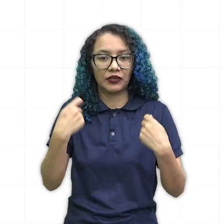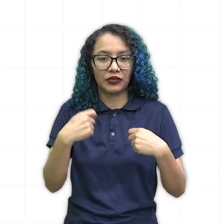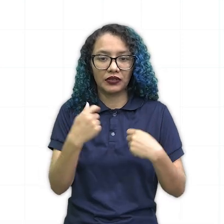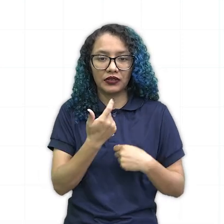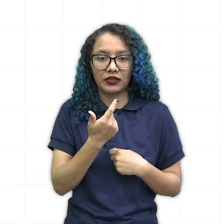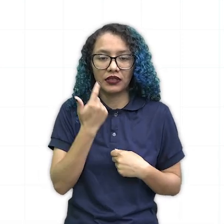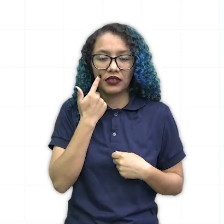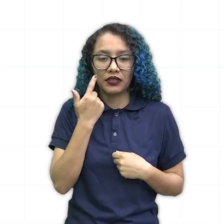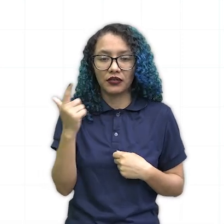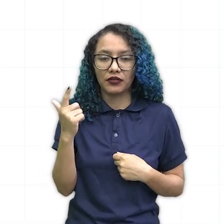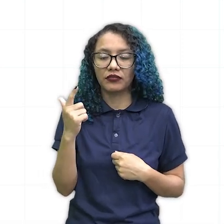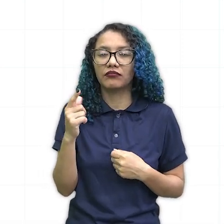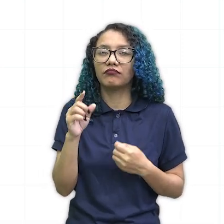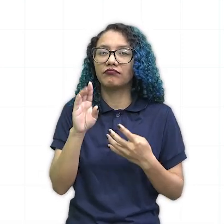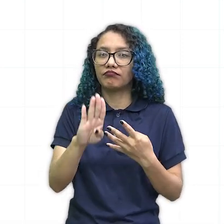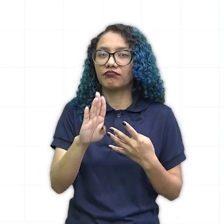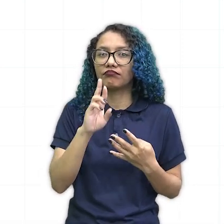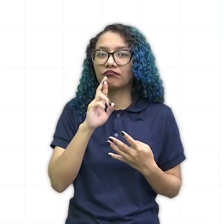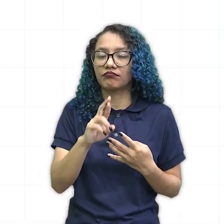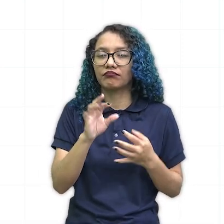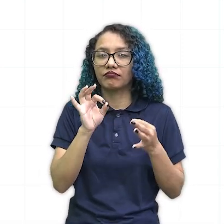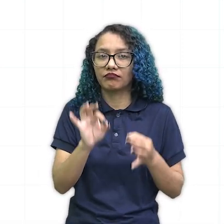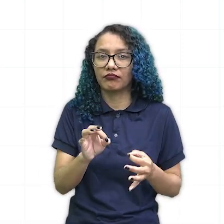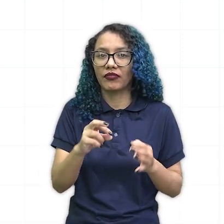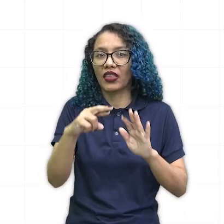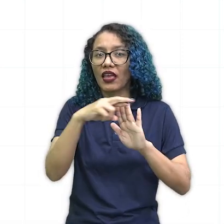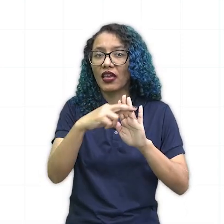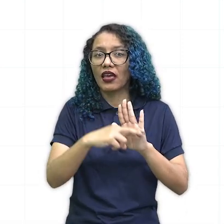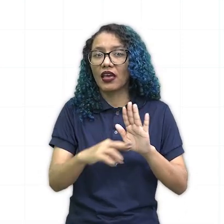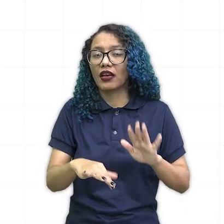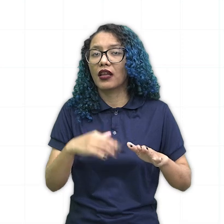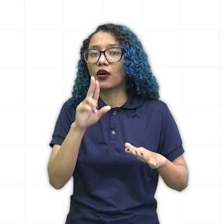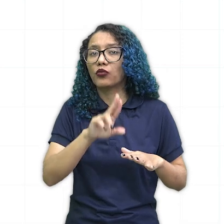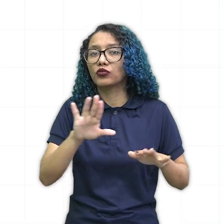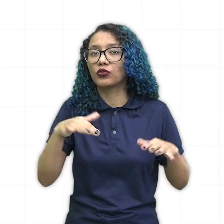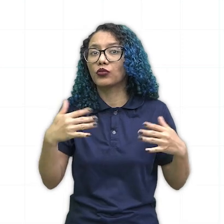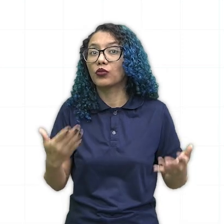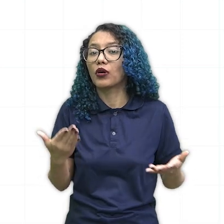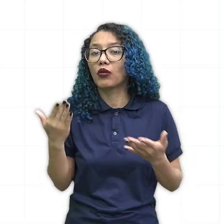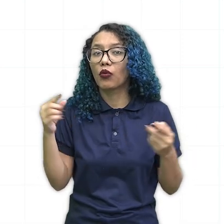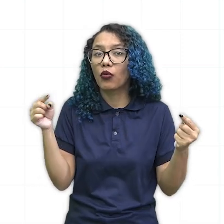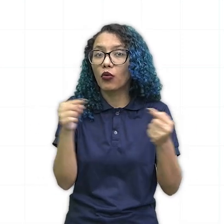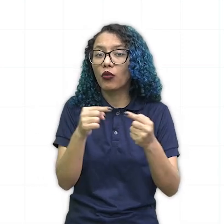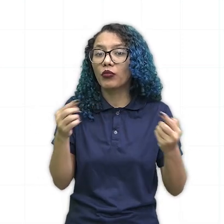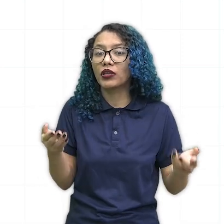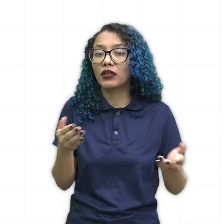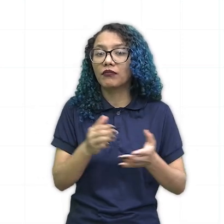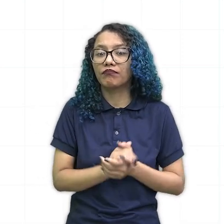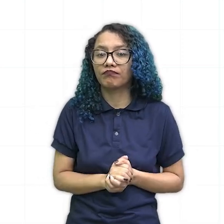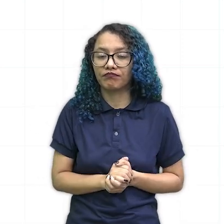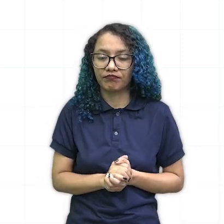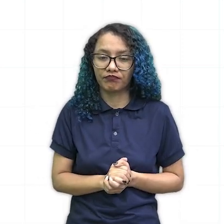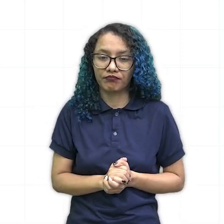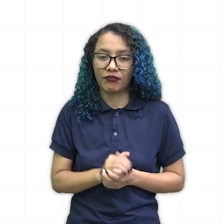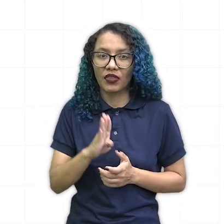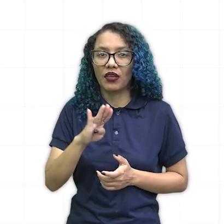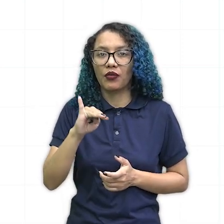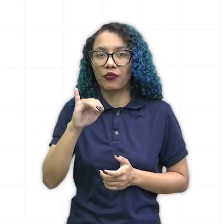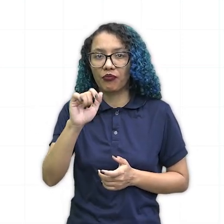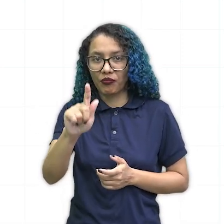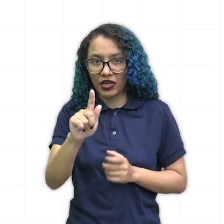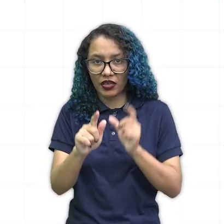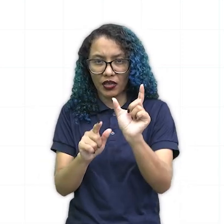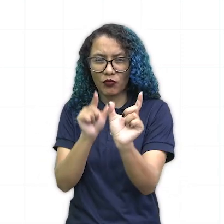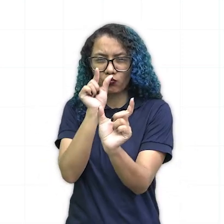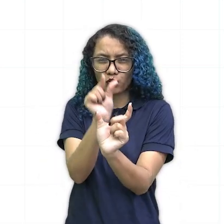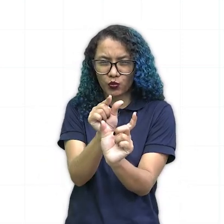the biggest. Qual é a regra que se aplicou aí? Big é um adjetivo curto,